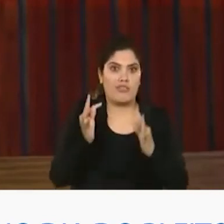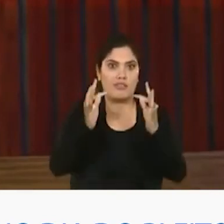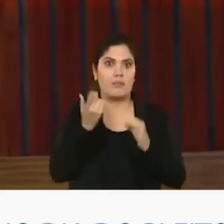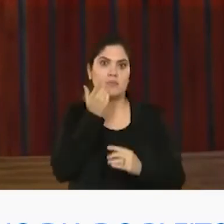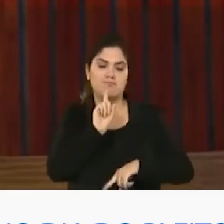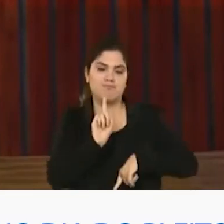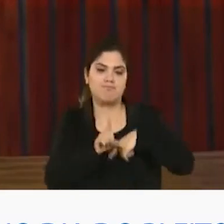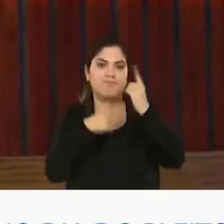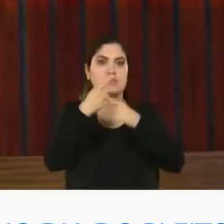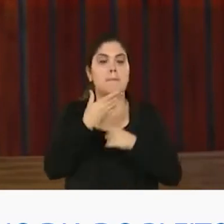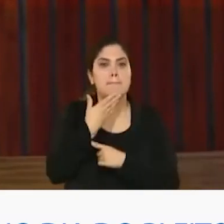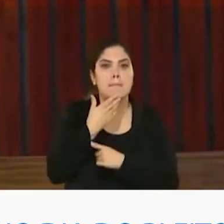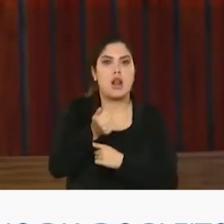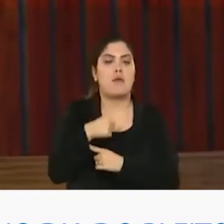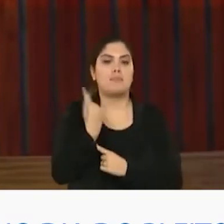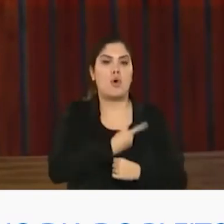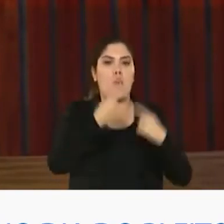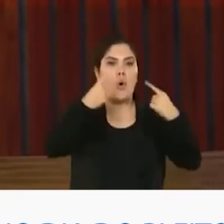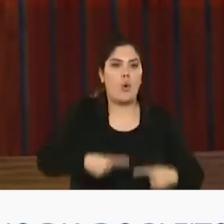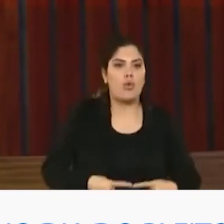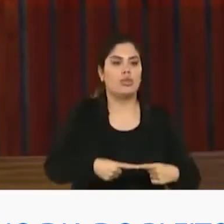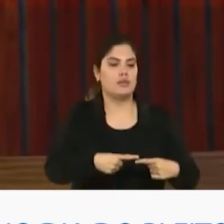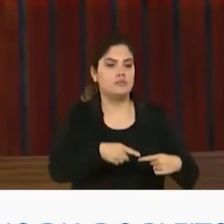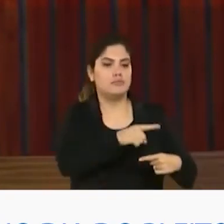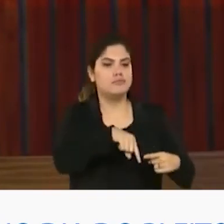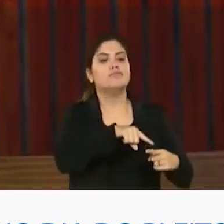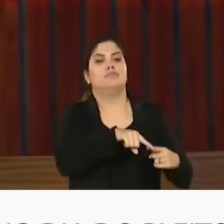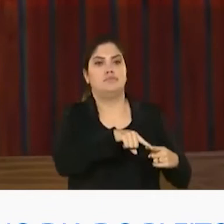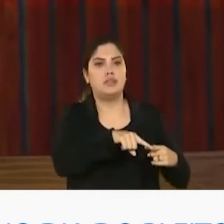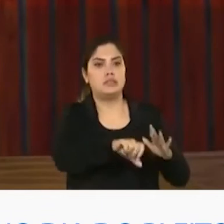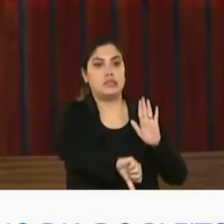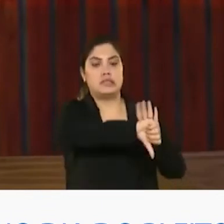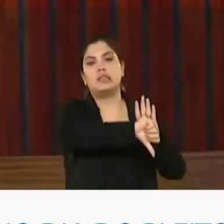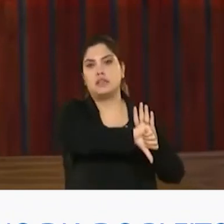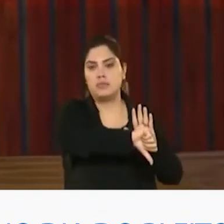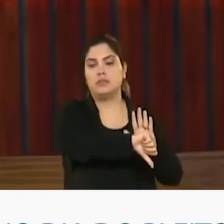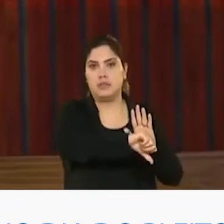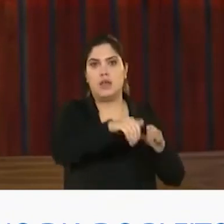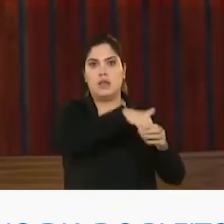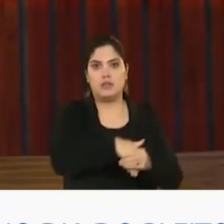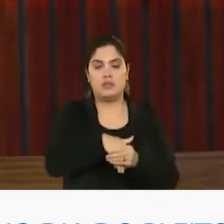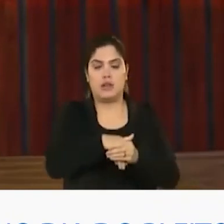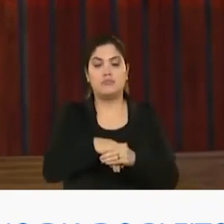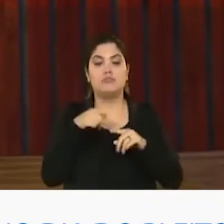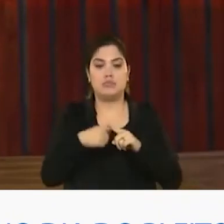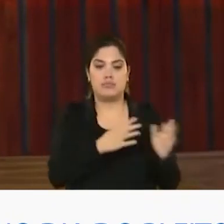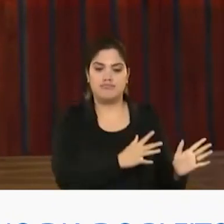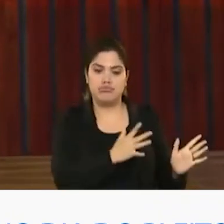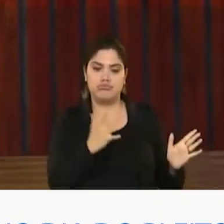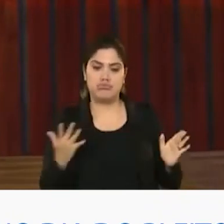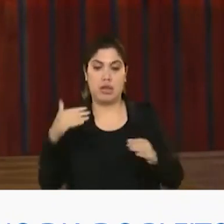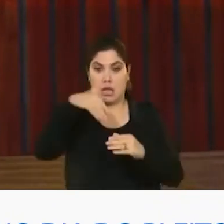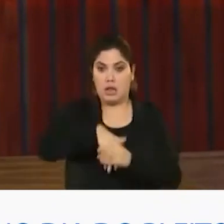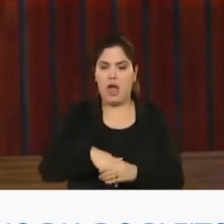eficiência maior no combate aos crimes eleitorais, a fim de que esse pleito eleitoral